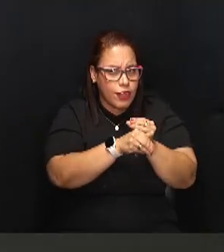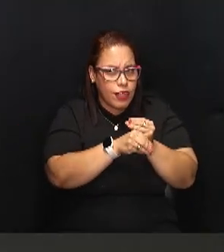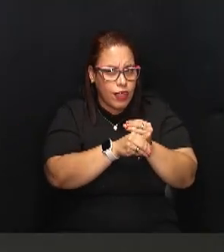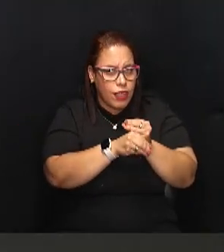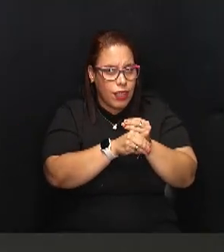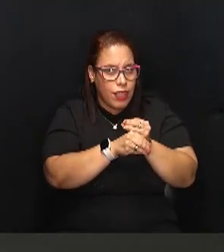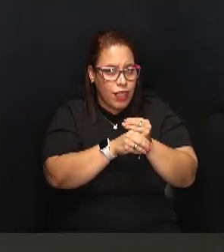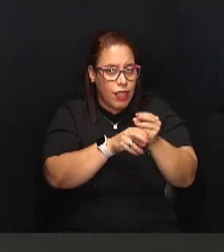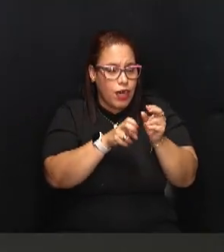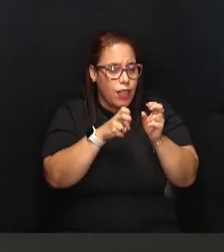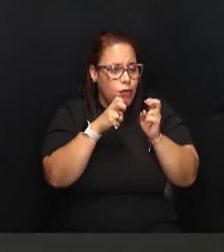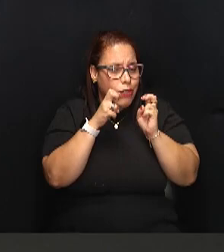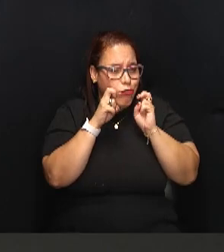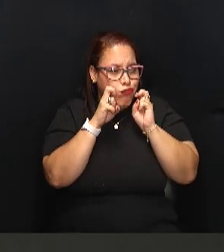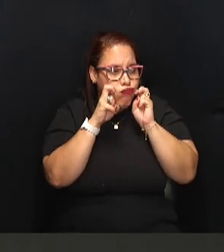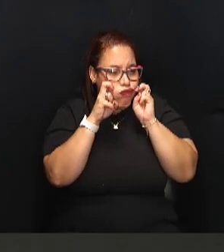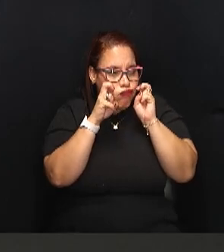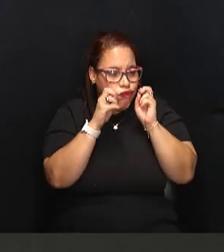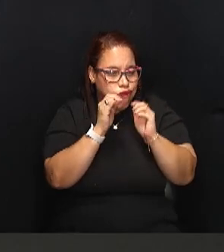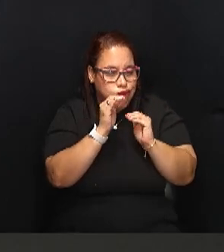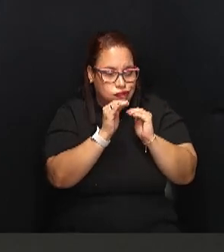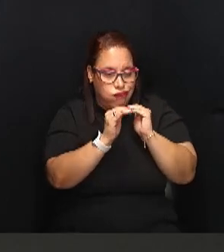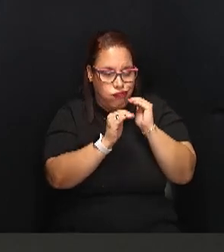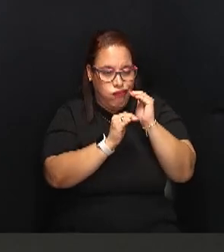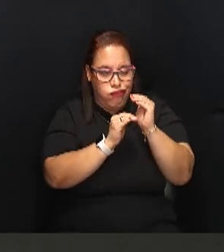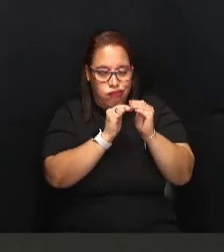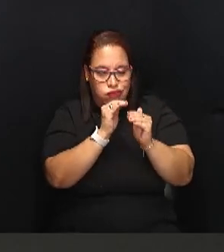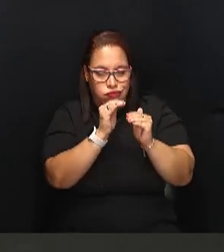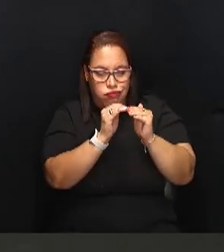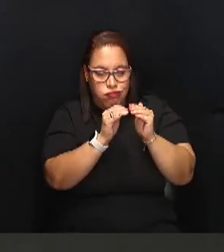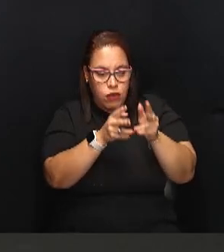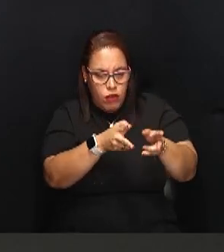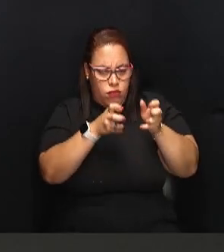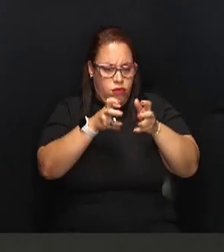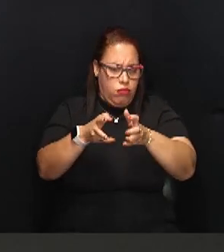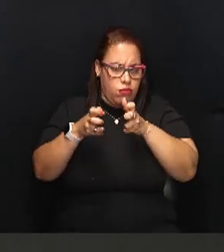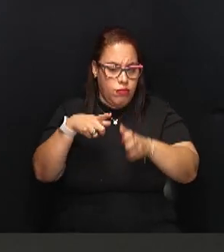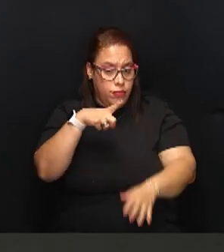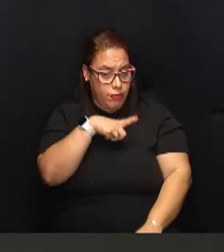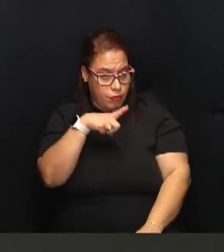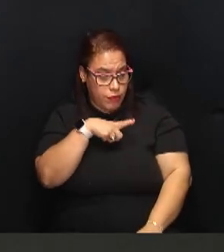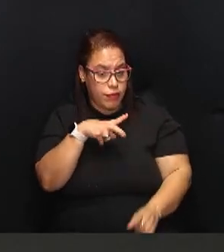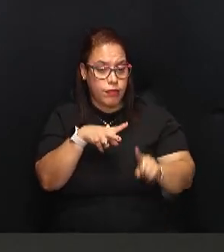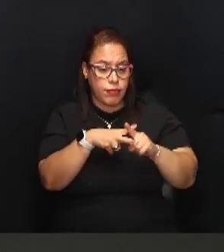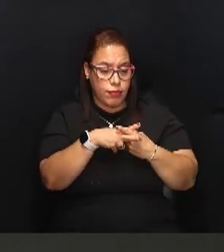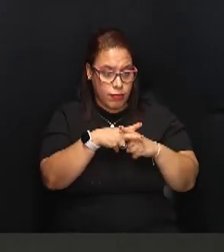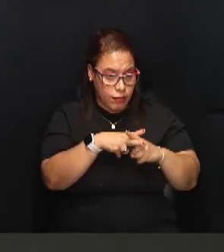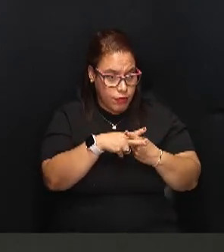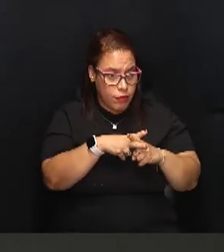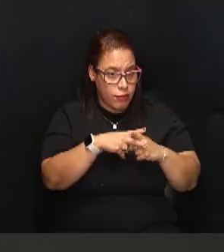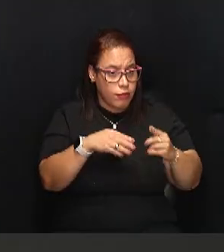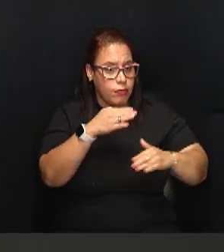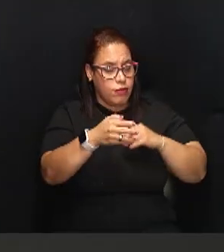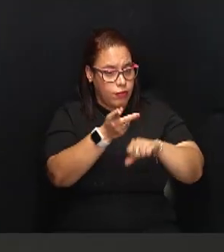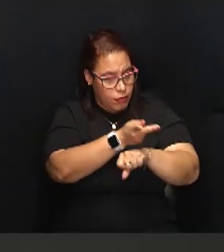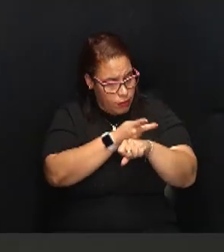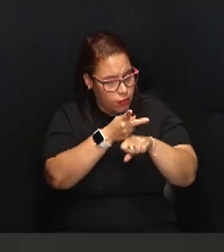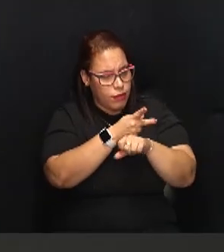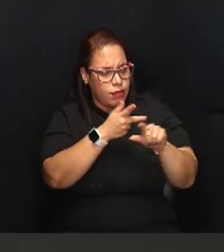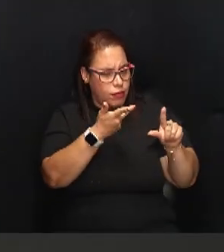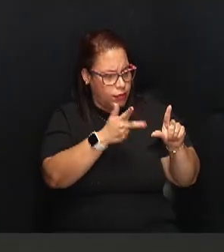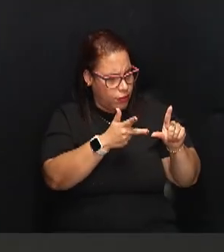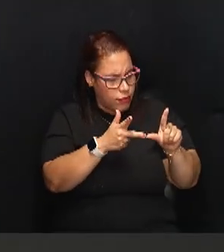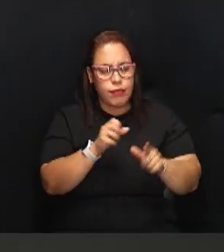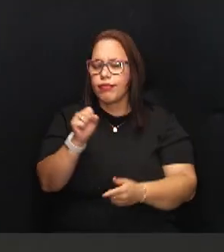mais tímida. E aí, conforme também as organizações foram percebendo que existe essa ferramenta, elas passaram a procurar o Legislativo,